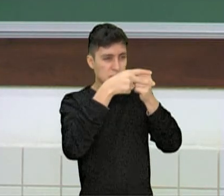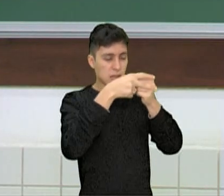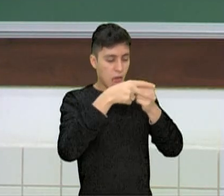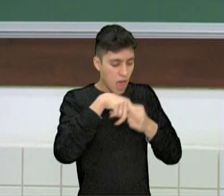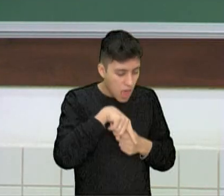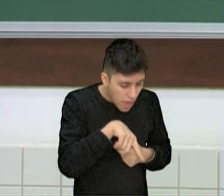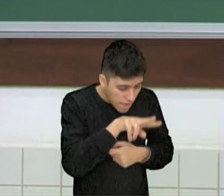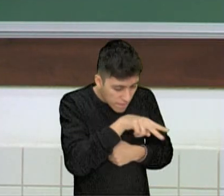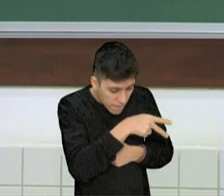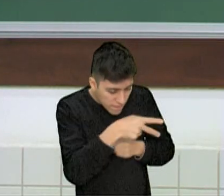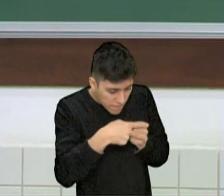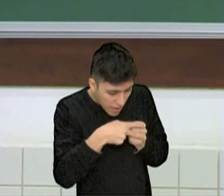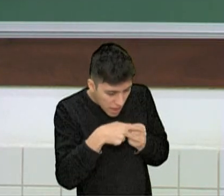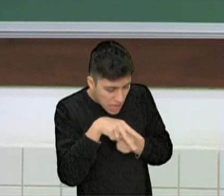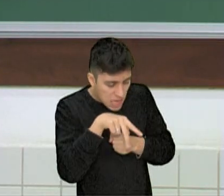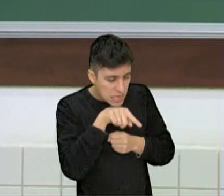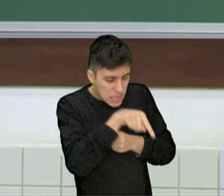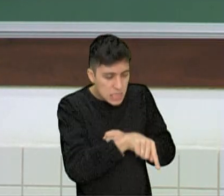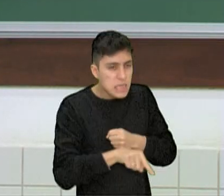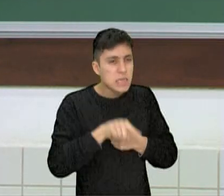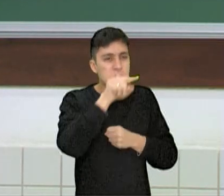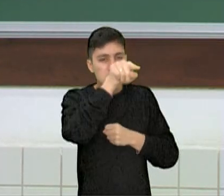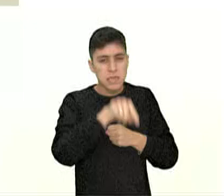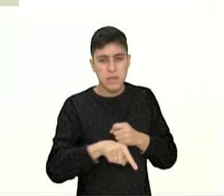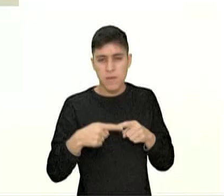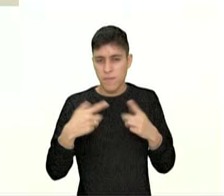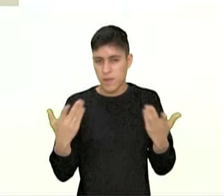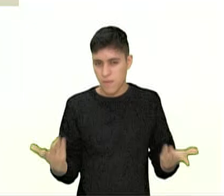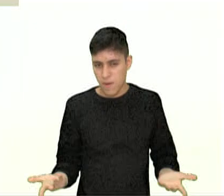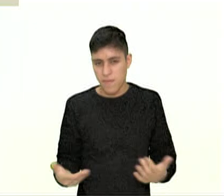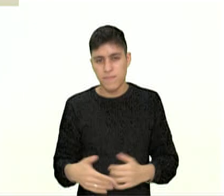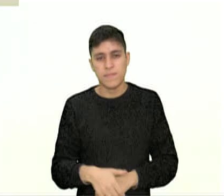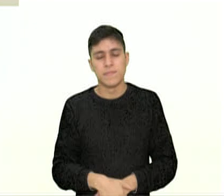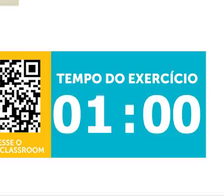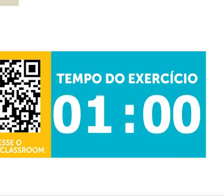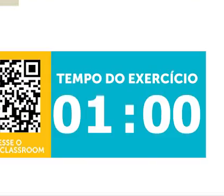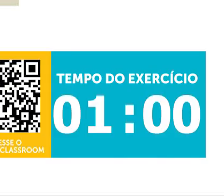tabelinha se encaixam ali em cada frase e já já eu volto com a resposta.